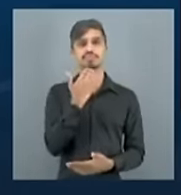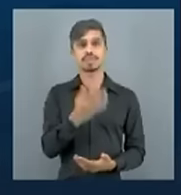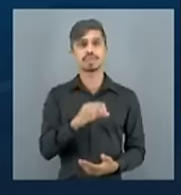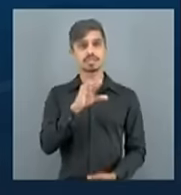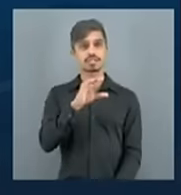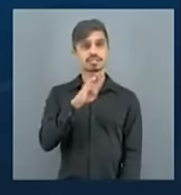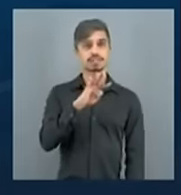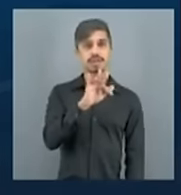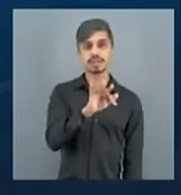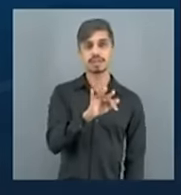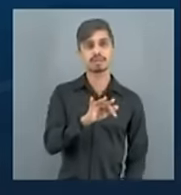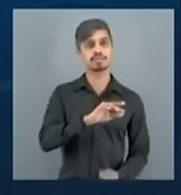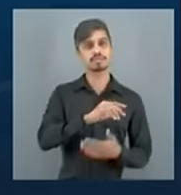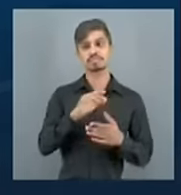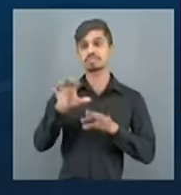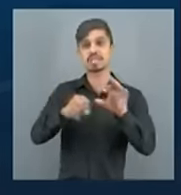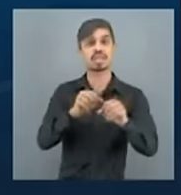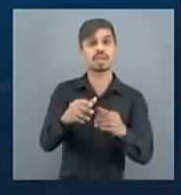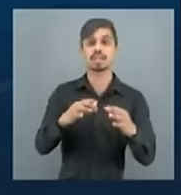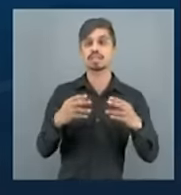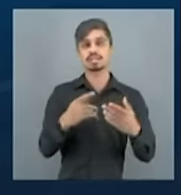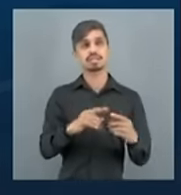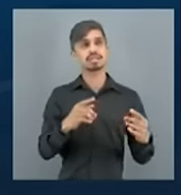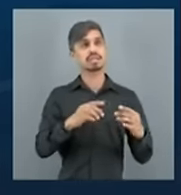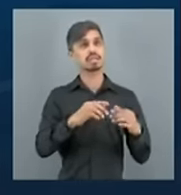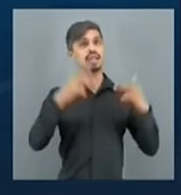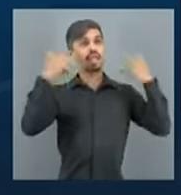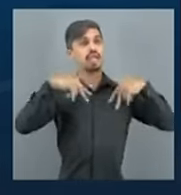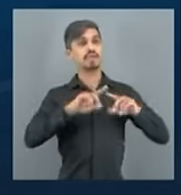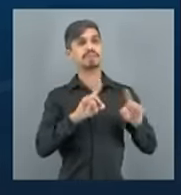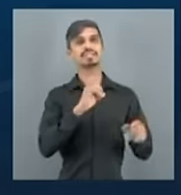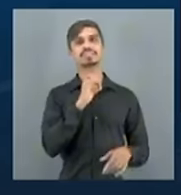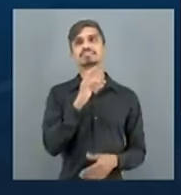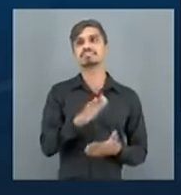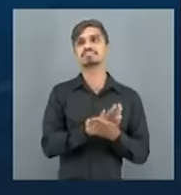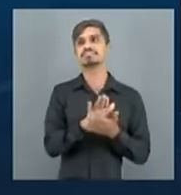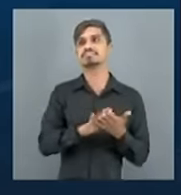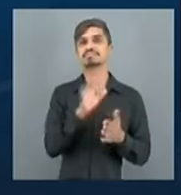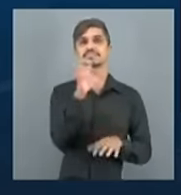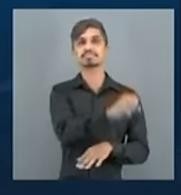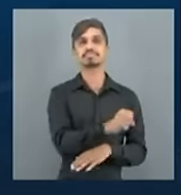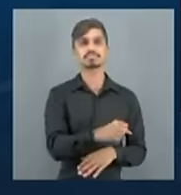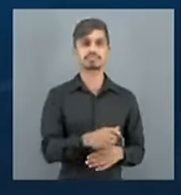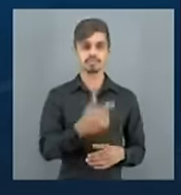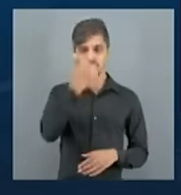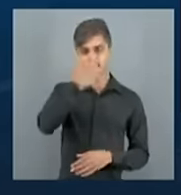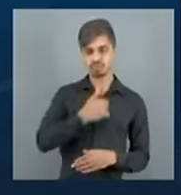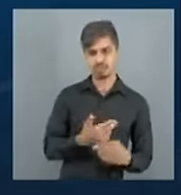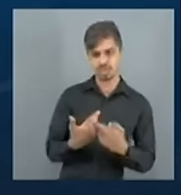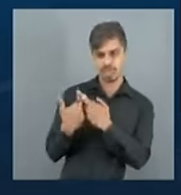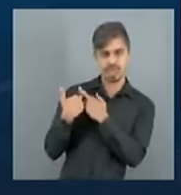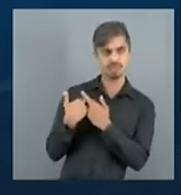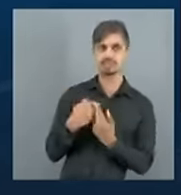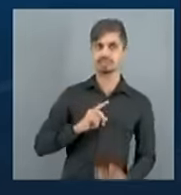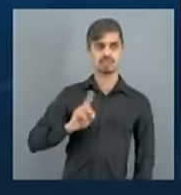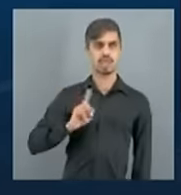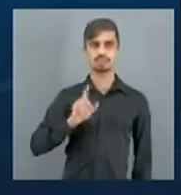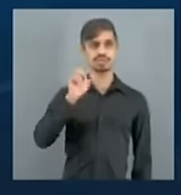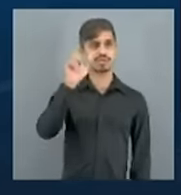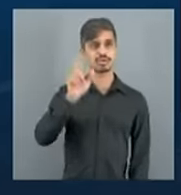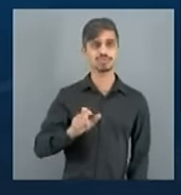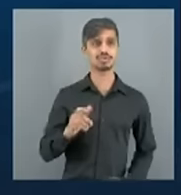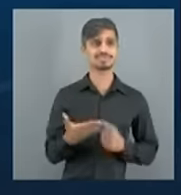dos escândalos da CBF, não dá nada. Poxa, e eu, vocês me colocar como se eu fosse o responsável? Não, eu sou